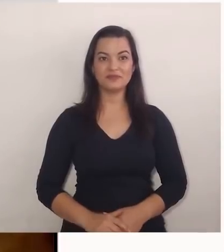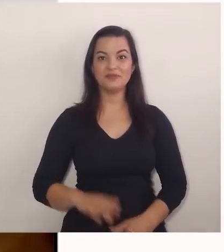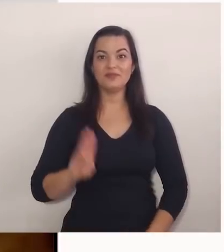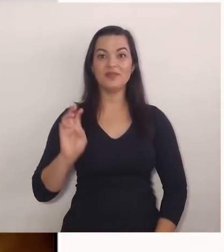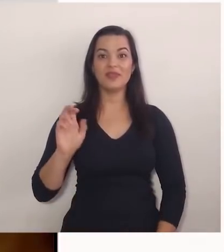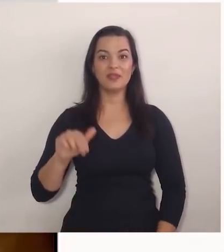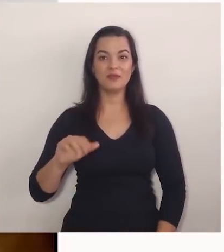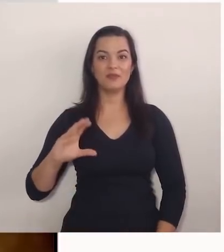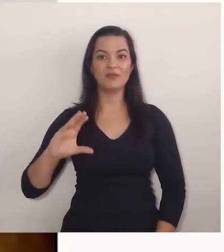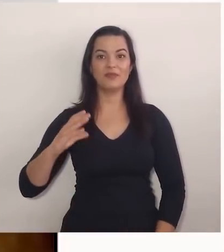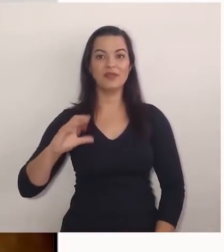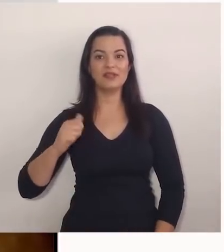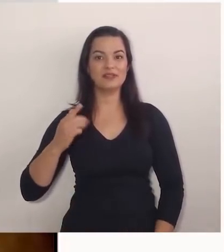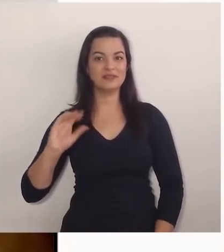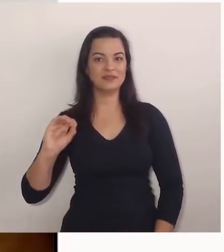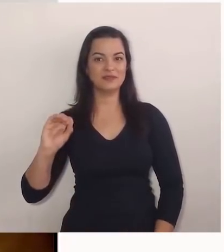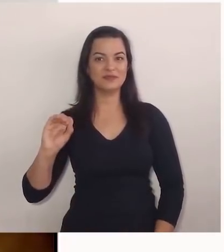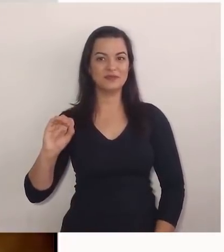A bênção.